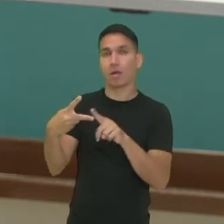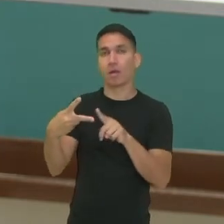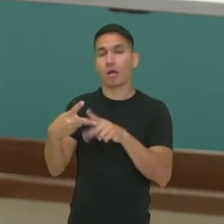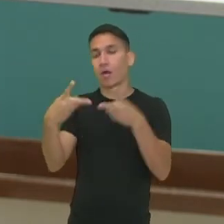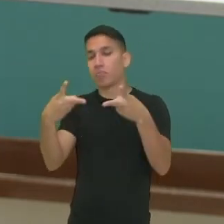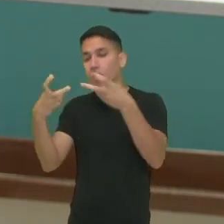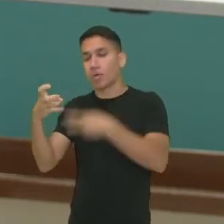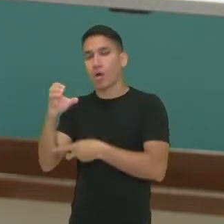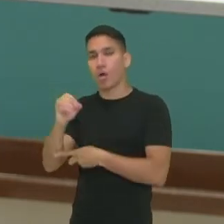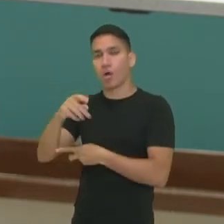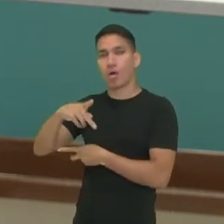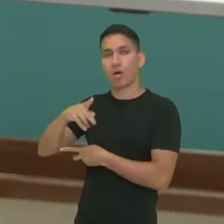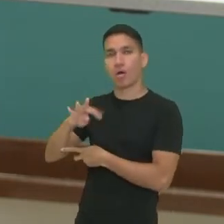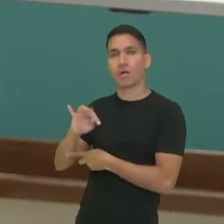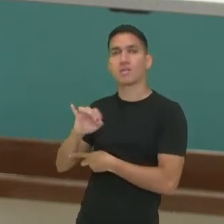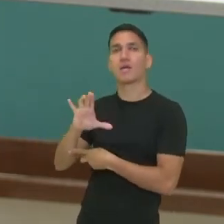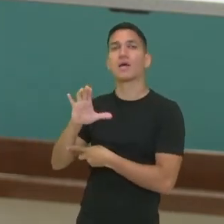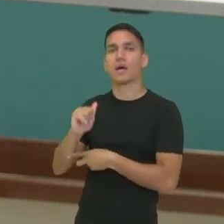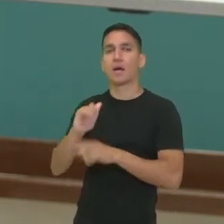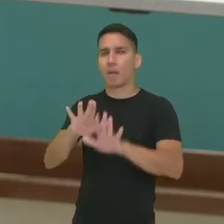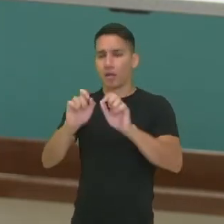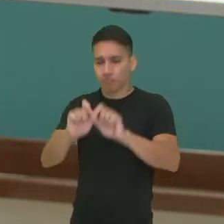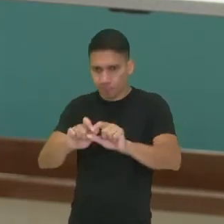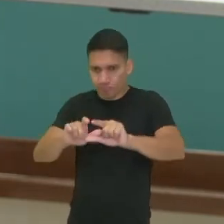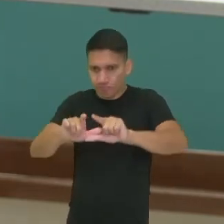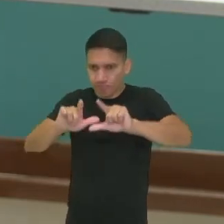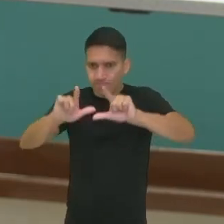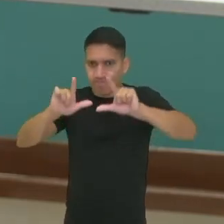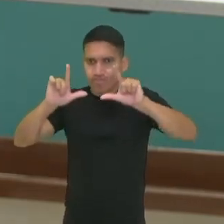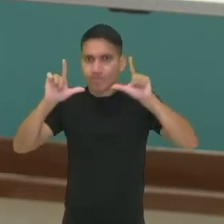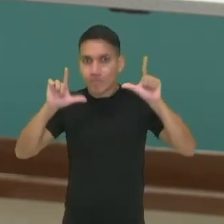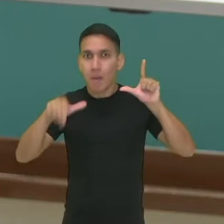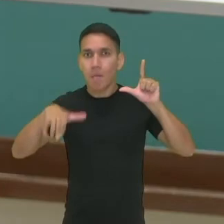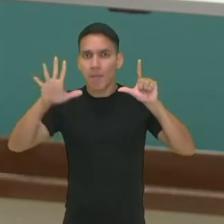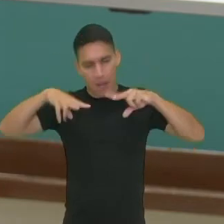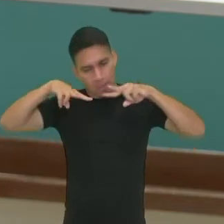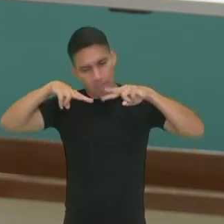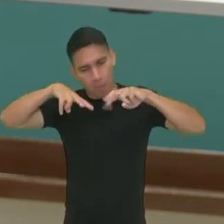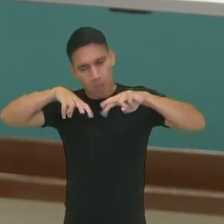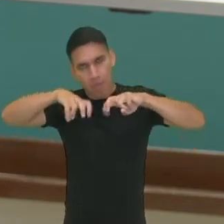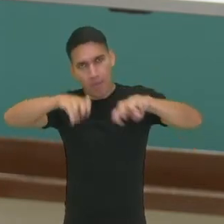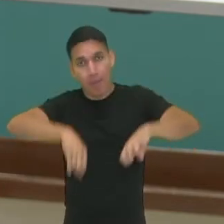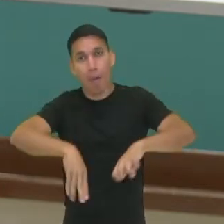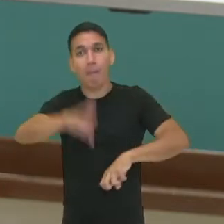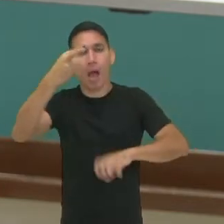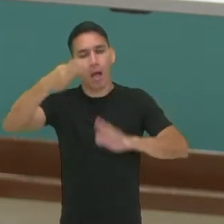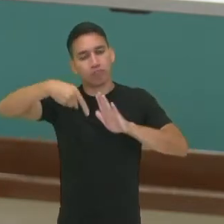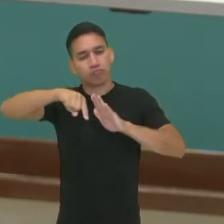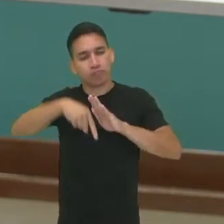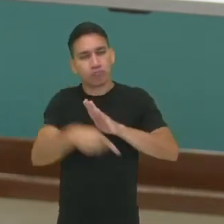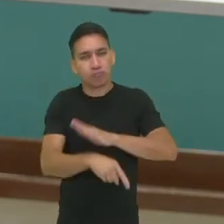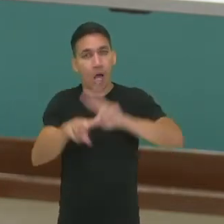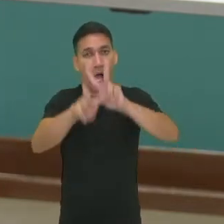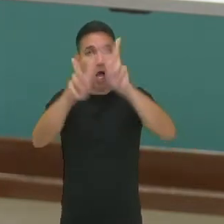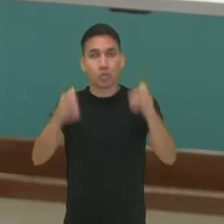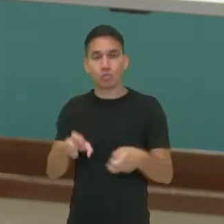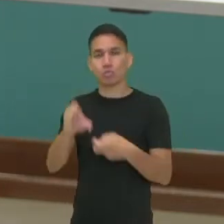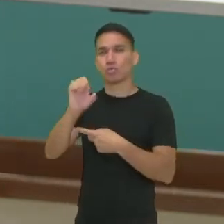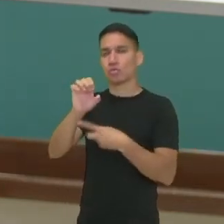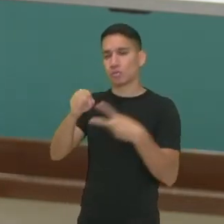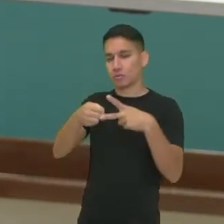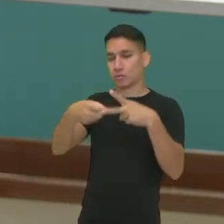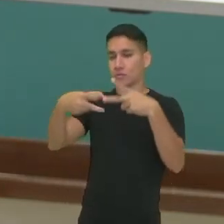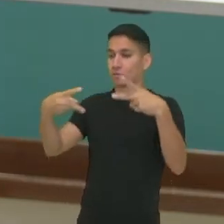Agora, vamos dar um zoom, vamos mergulhar um pouquinho mais na isomeria